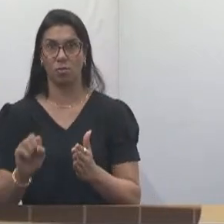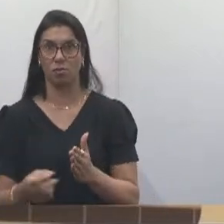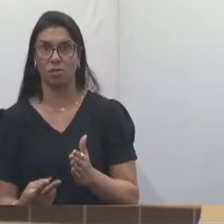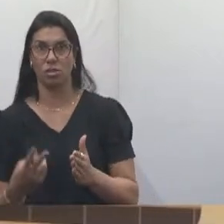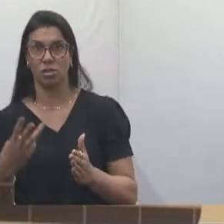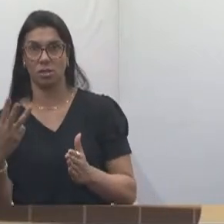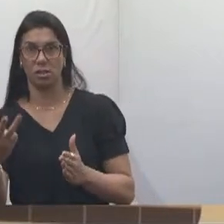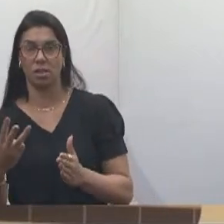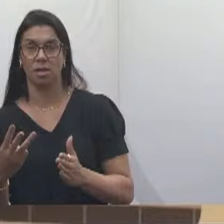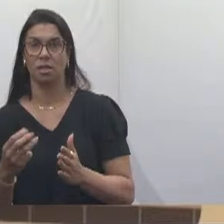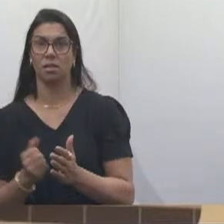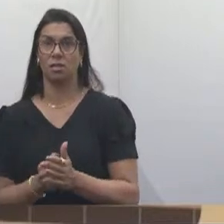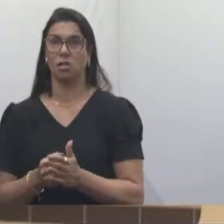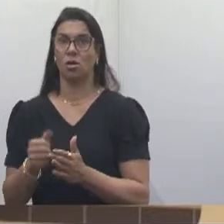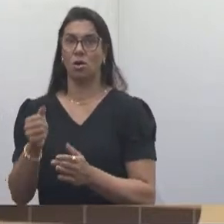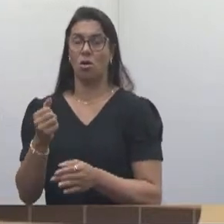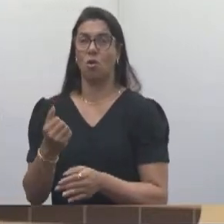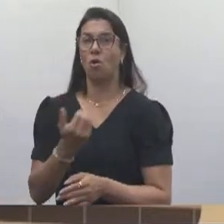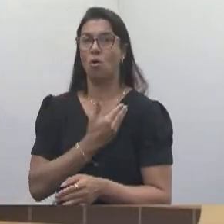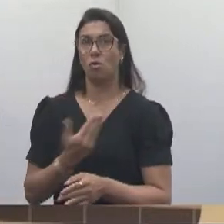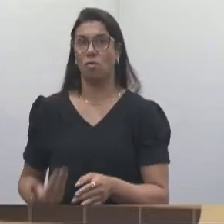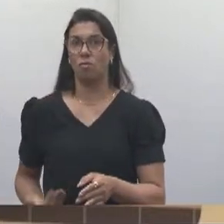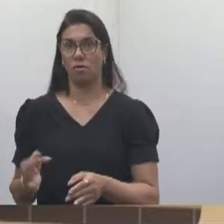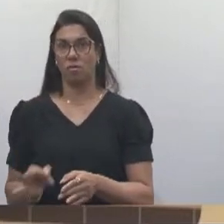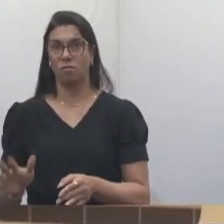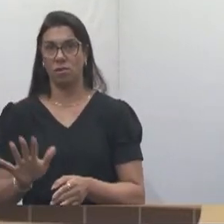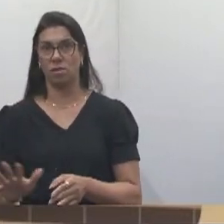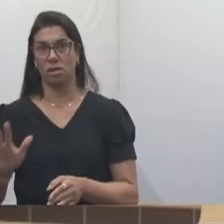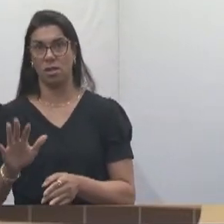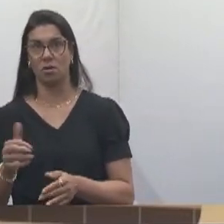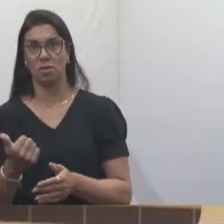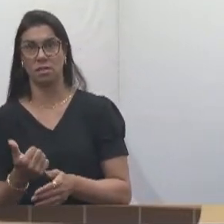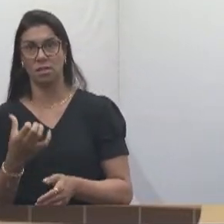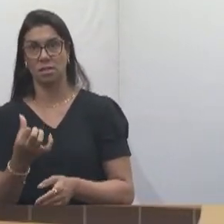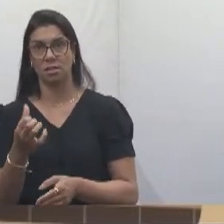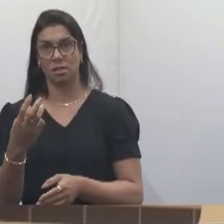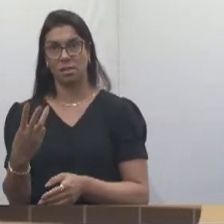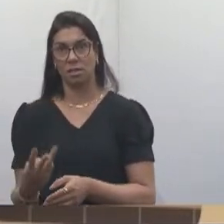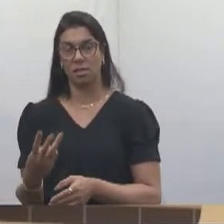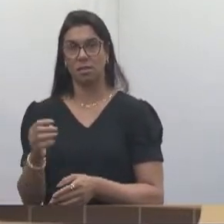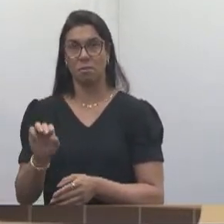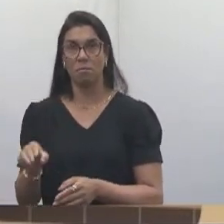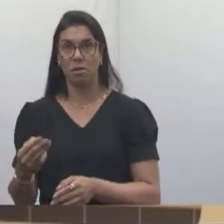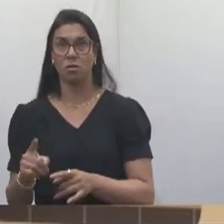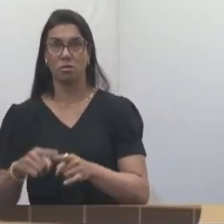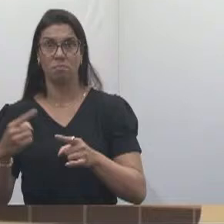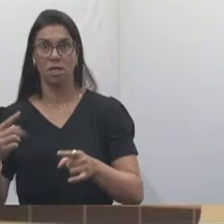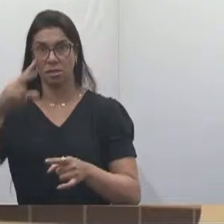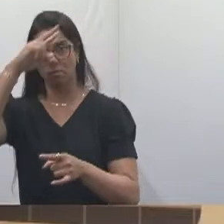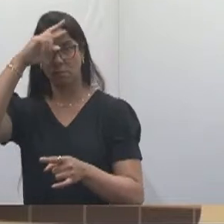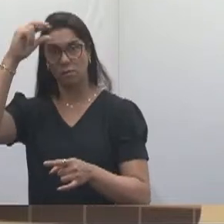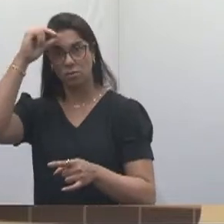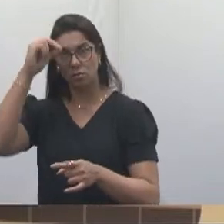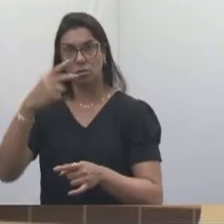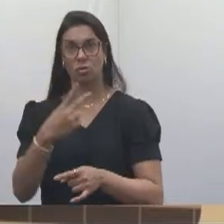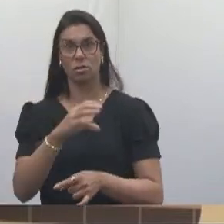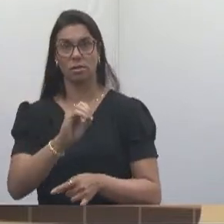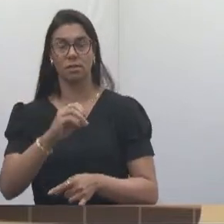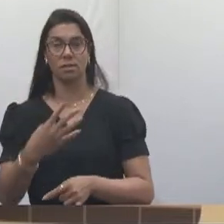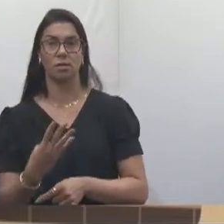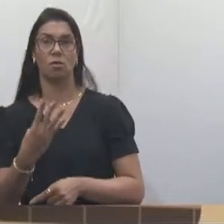investiu 163 milhões. O município investiu 204 milhões. Ou